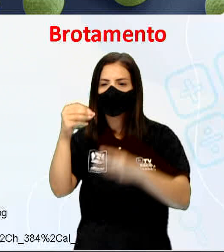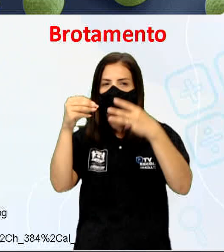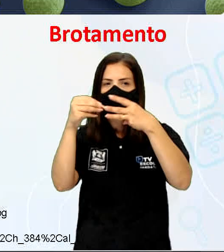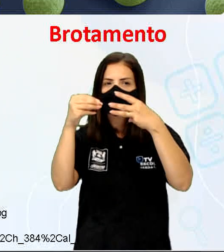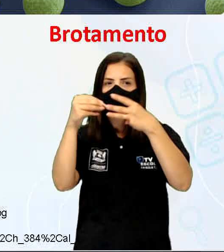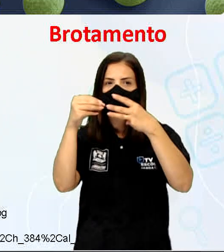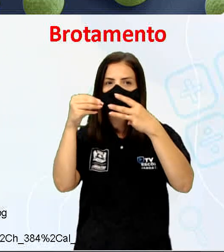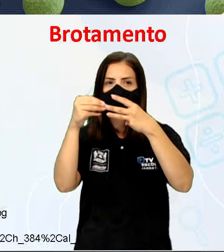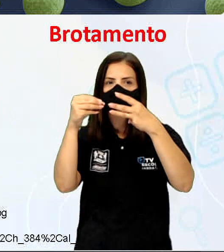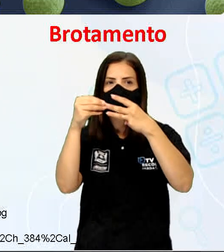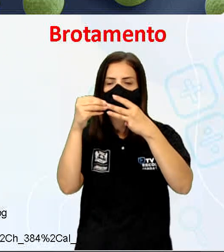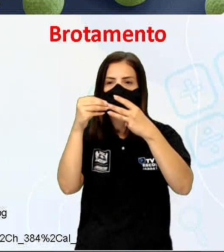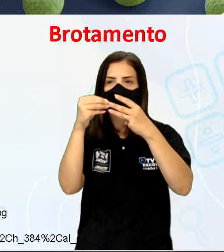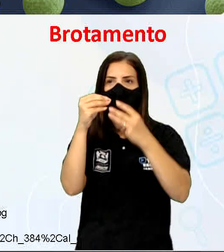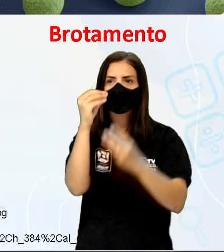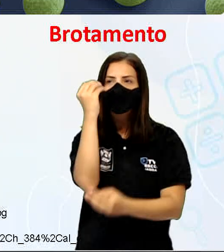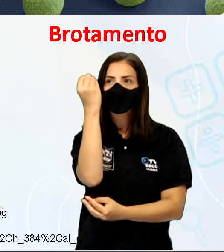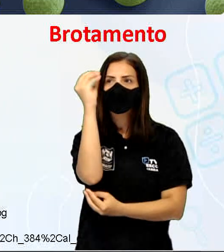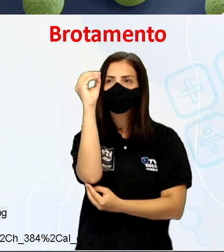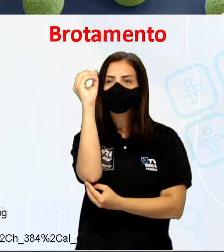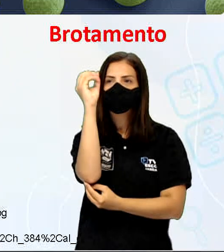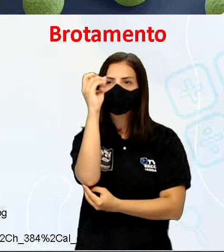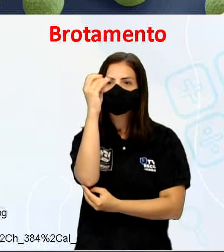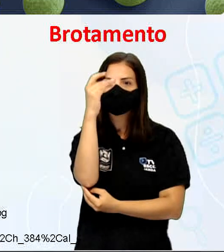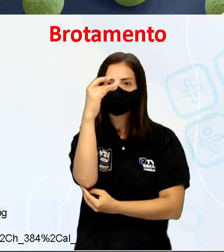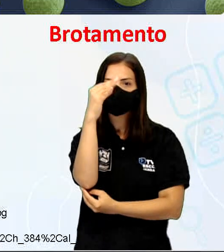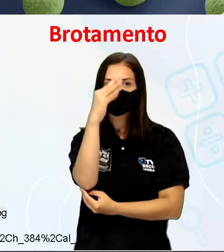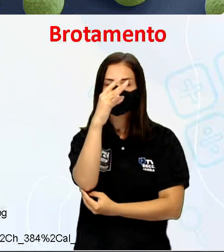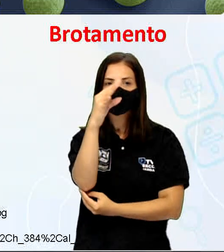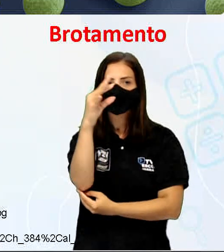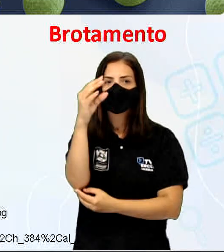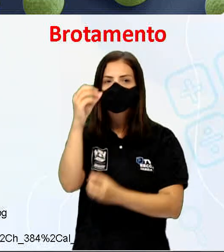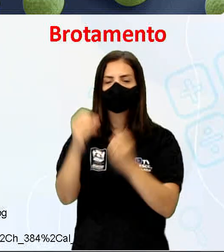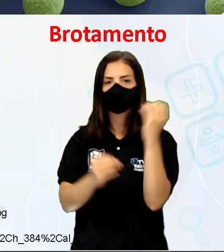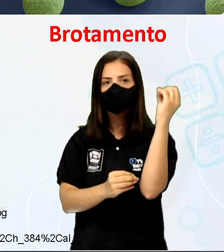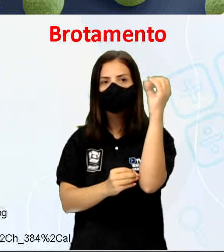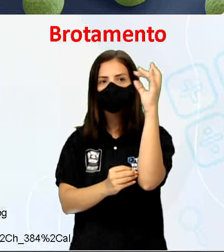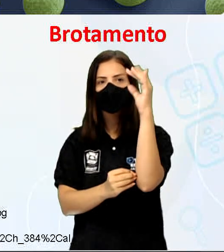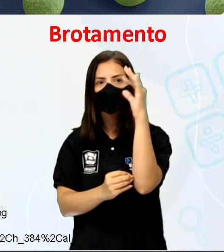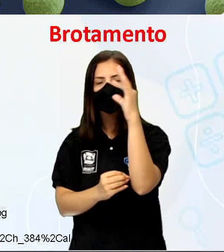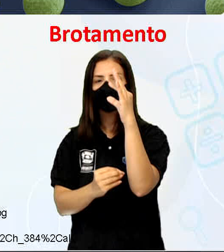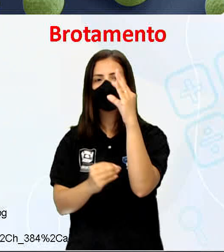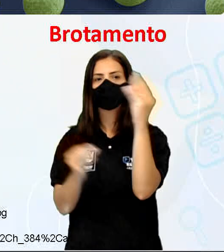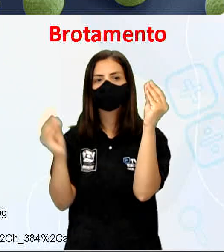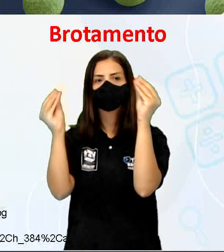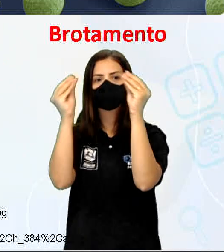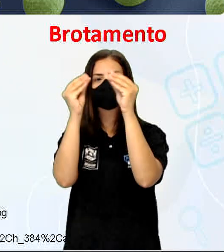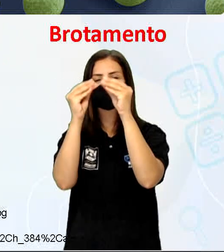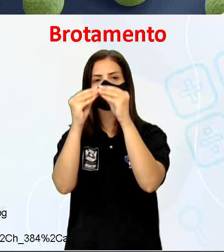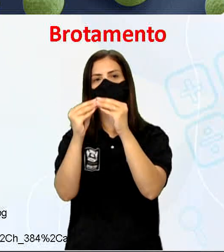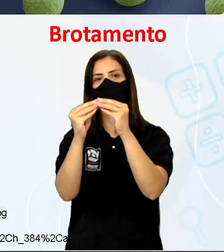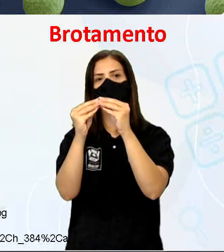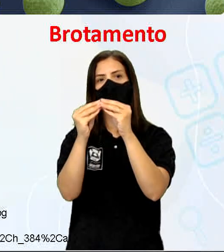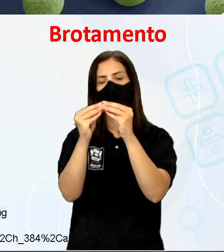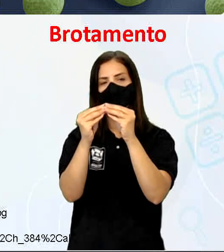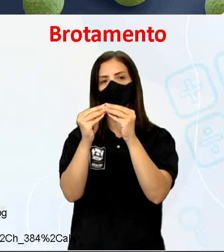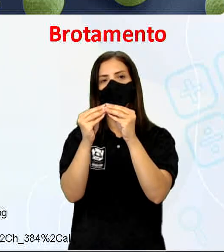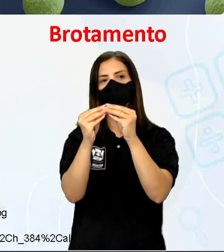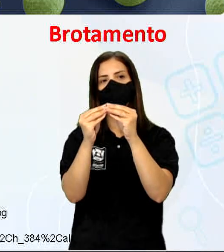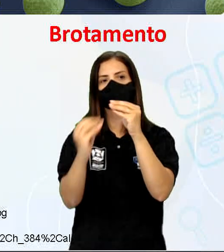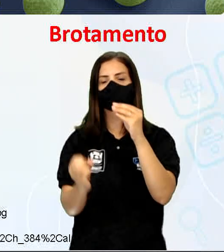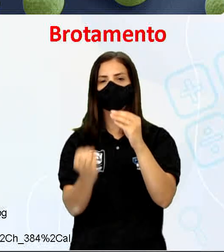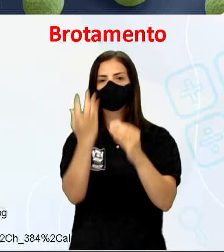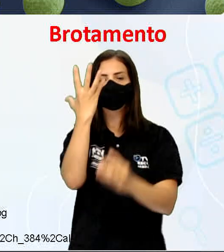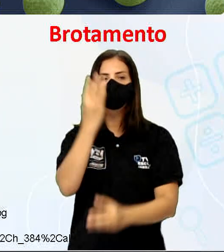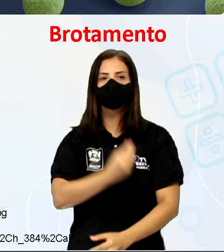de se desenvolver no organismo inteiro. A gente tem também o brotamento, no qual um ser